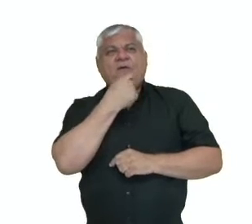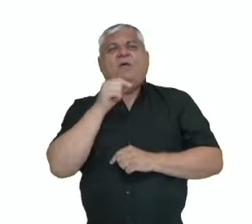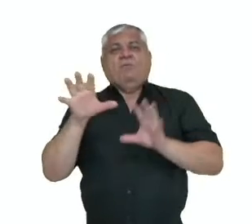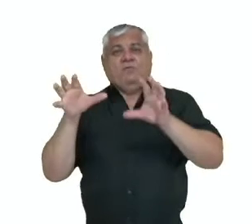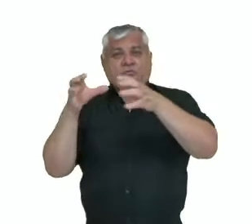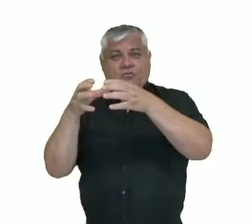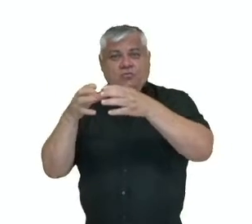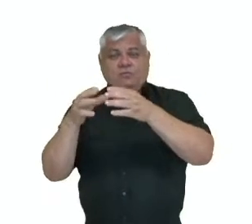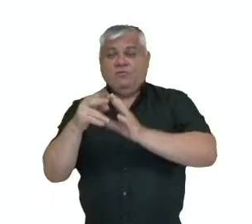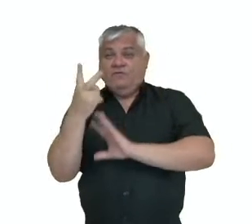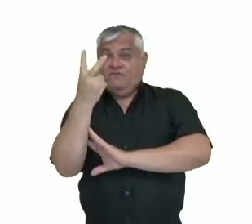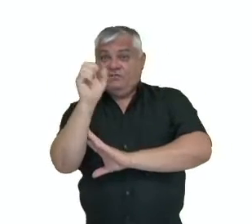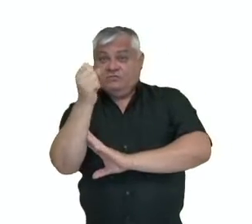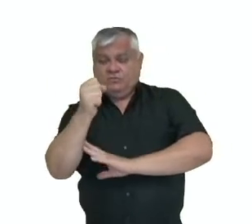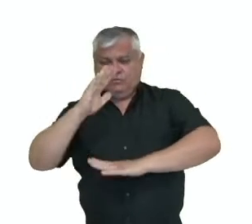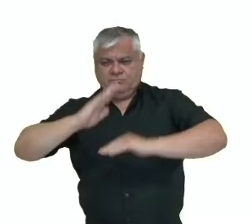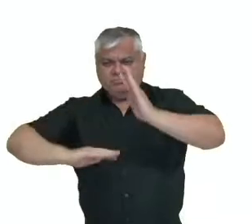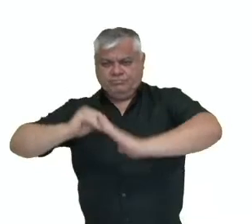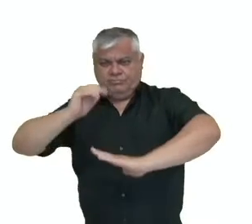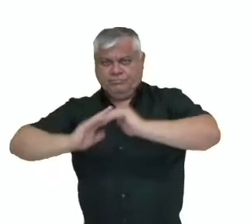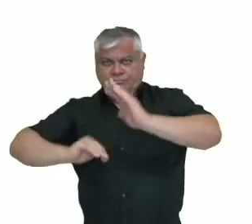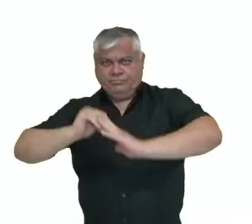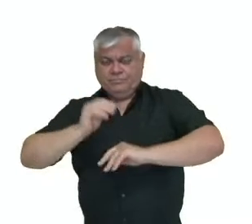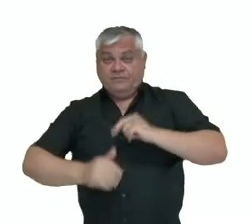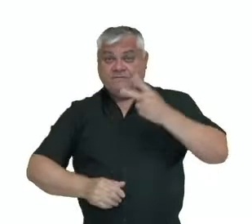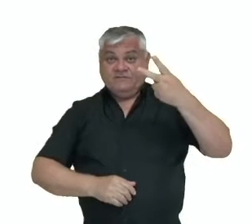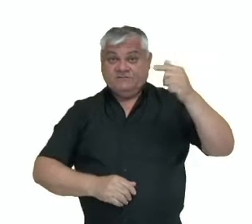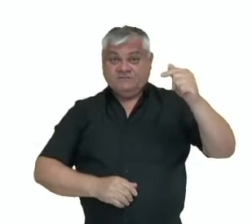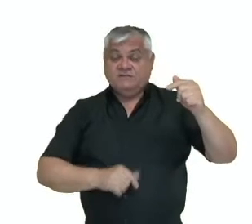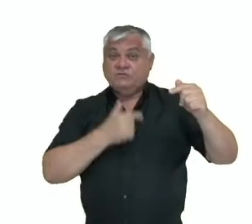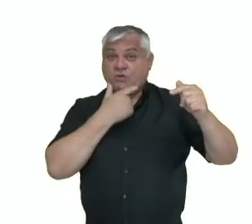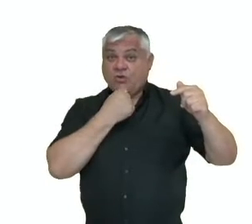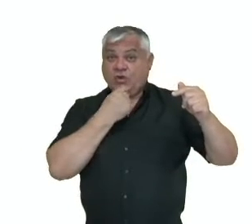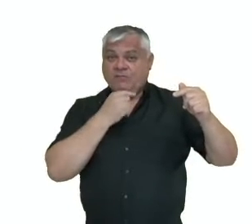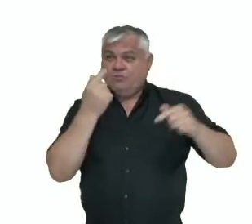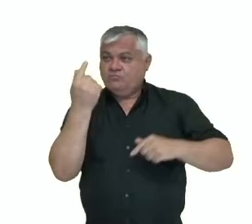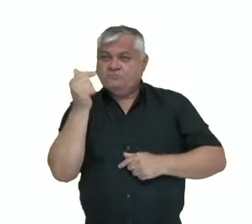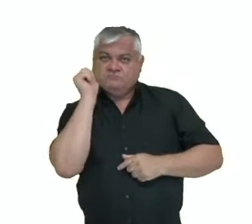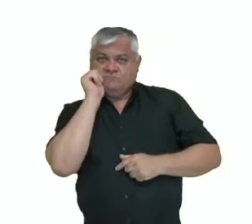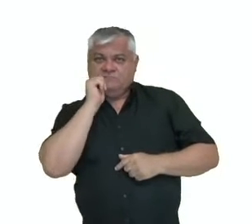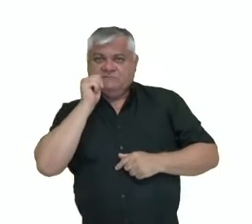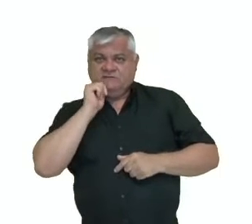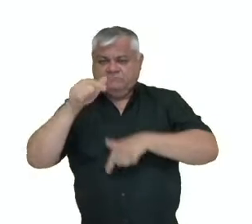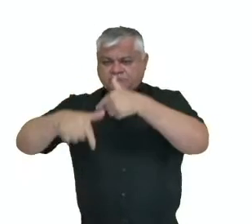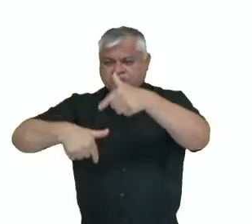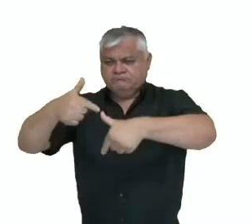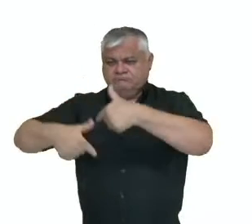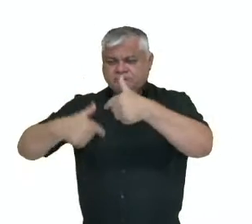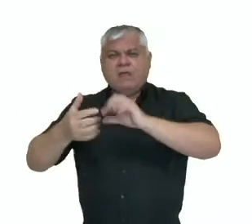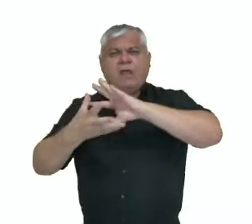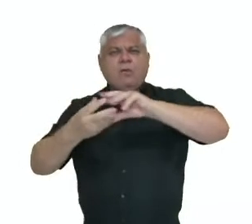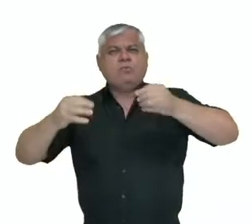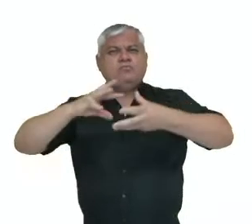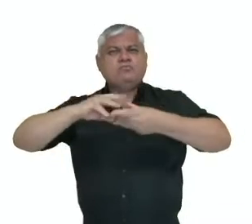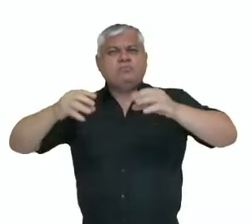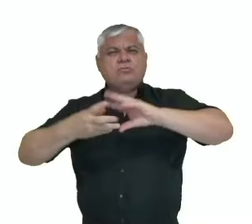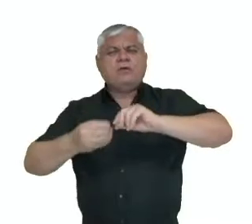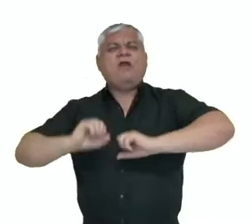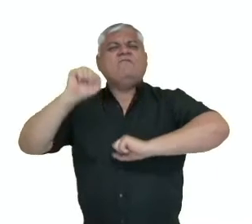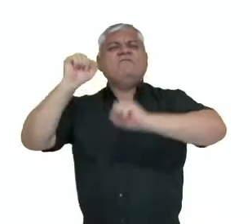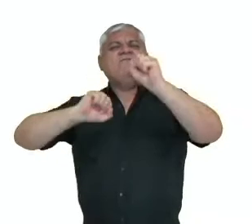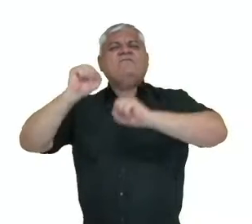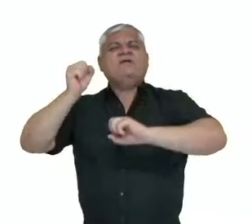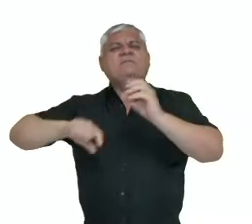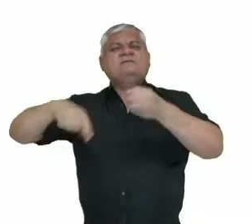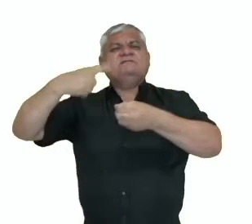grupo de 28 artesãos, 27 homens e uma mulher, que trabalhavam em indústria de algodão nessa cidadezinha